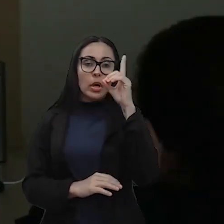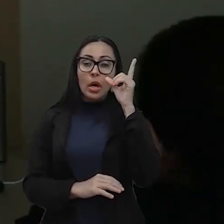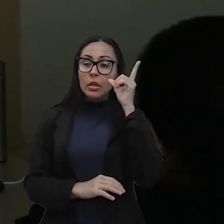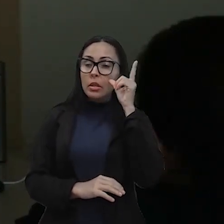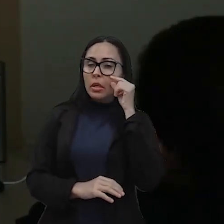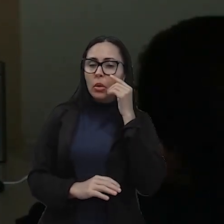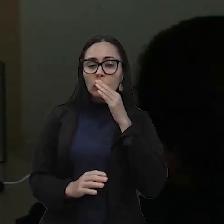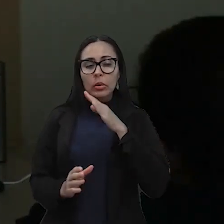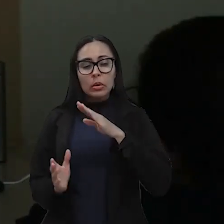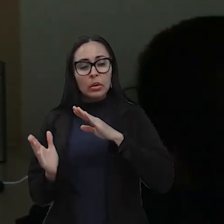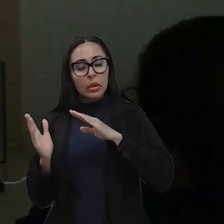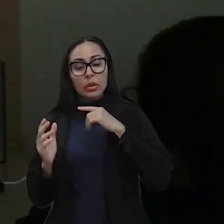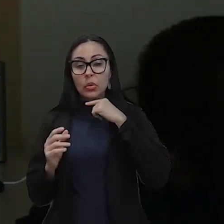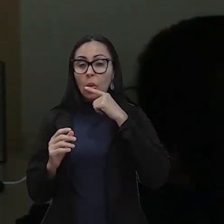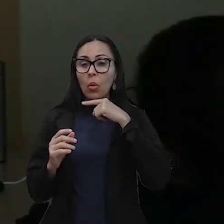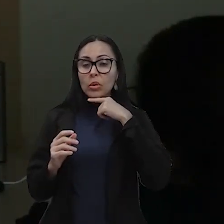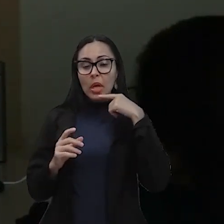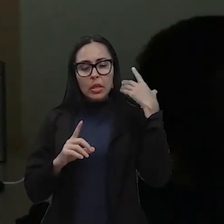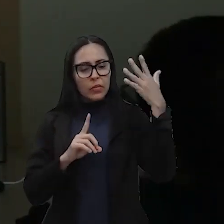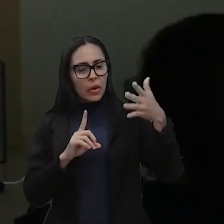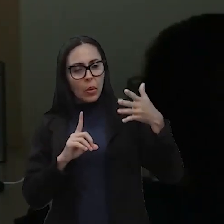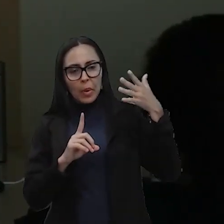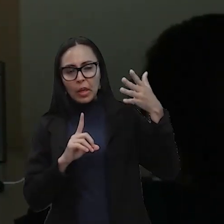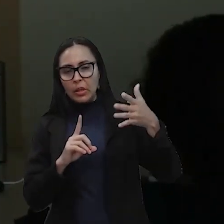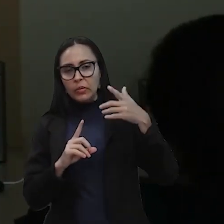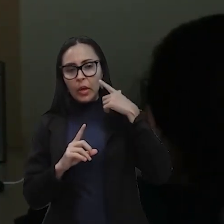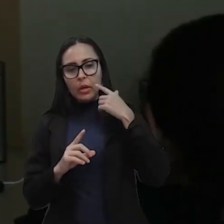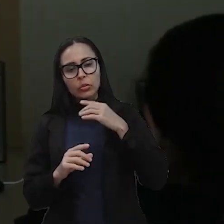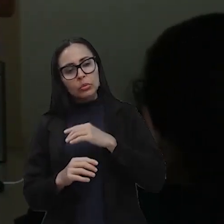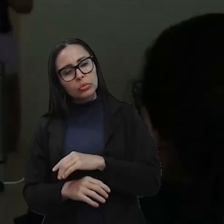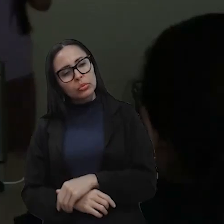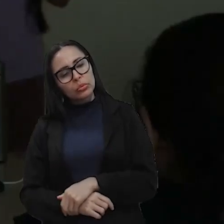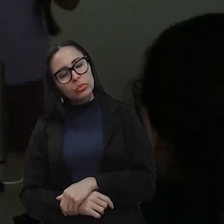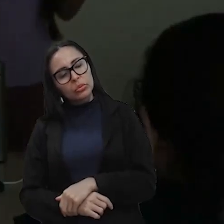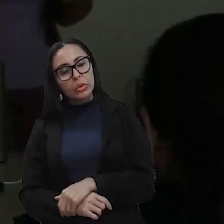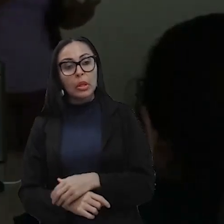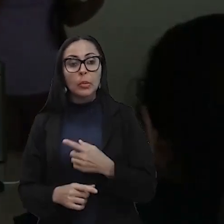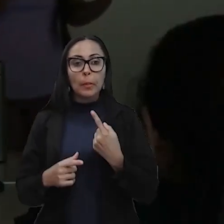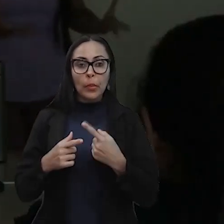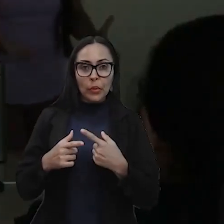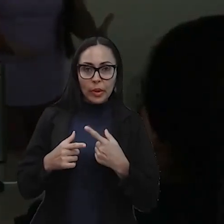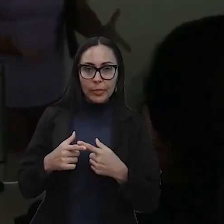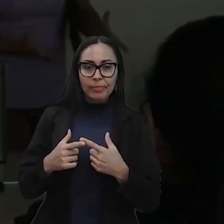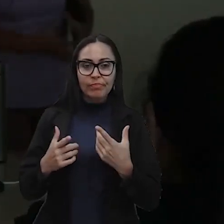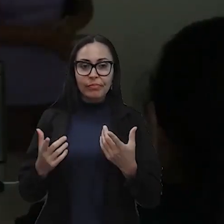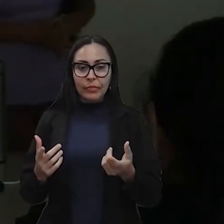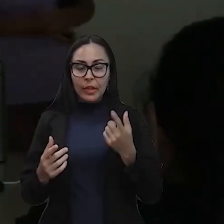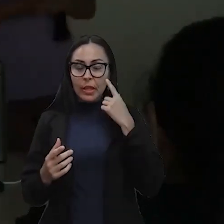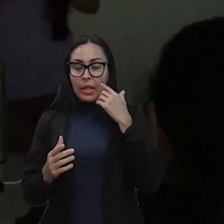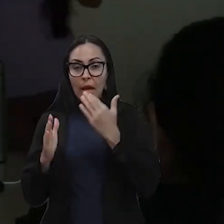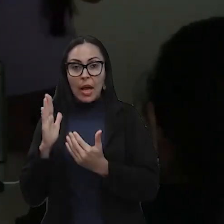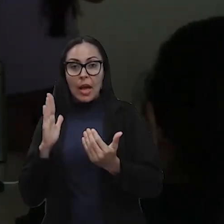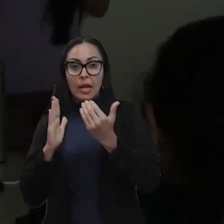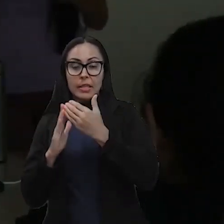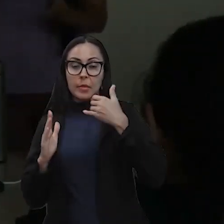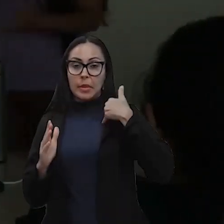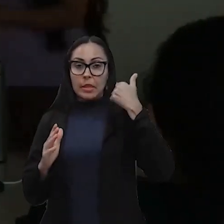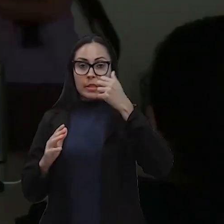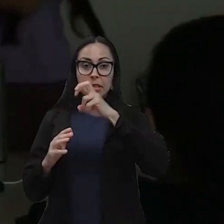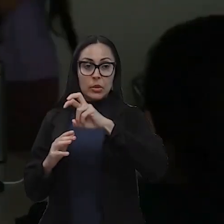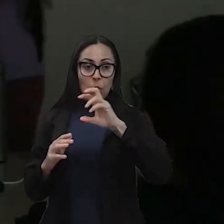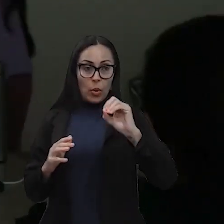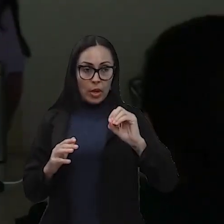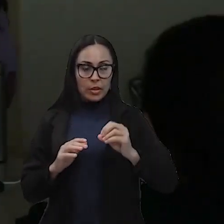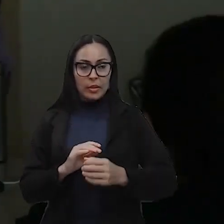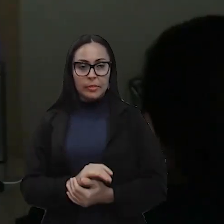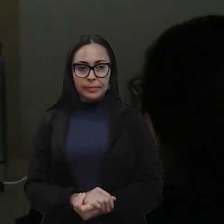uma palestra que fica aí cochilando. Por quê? Tá acima de 50 anos... Não estou nem olhando.